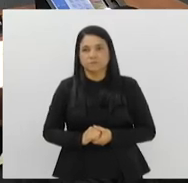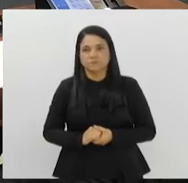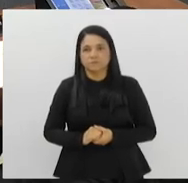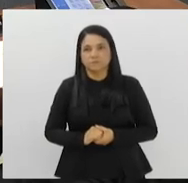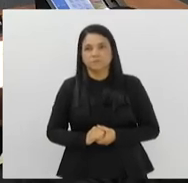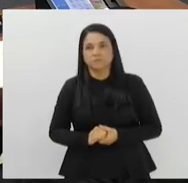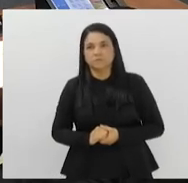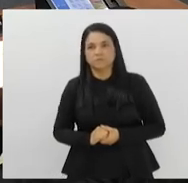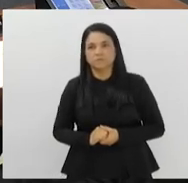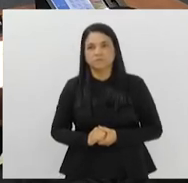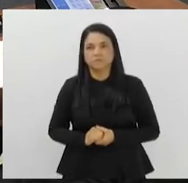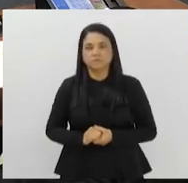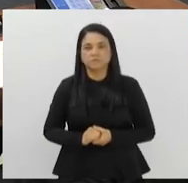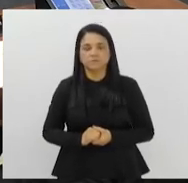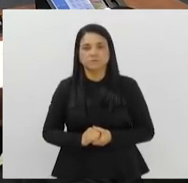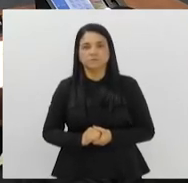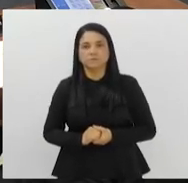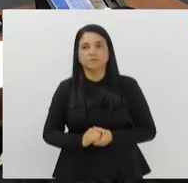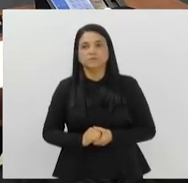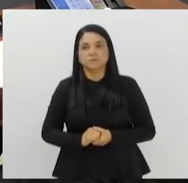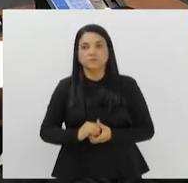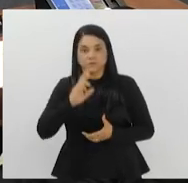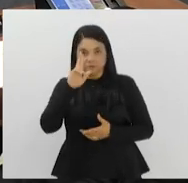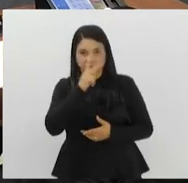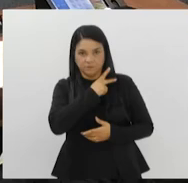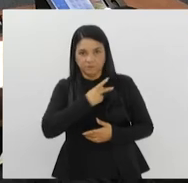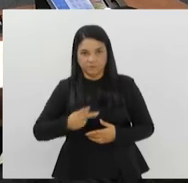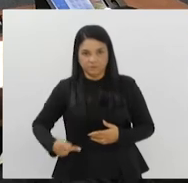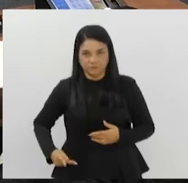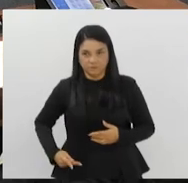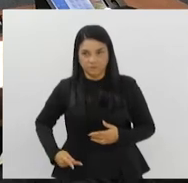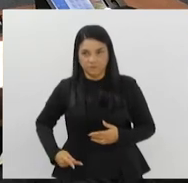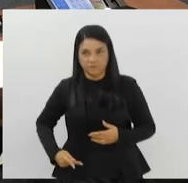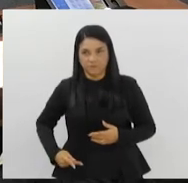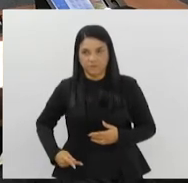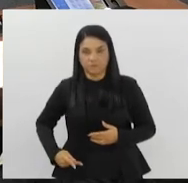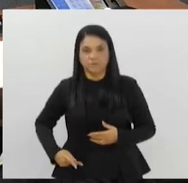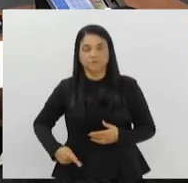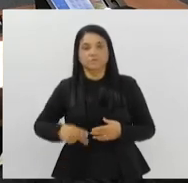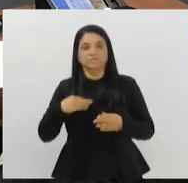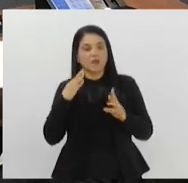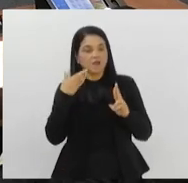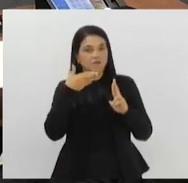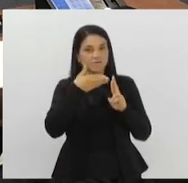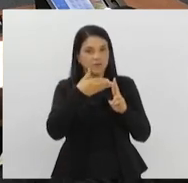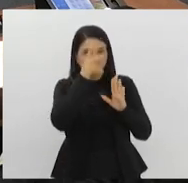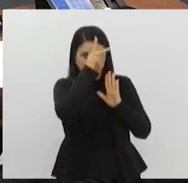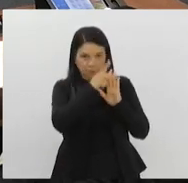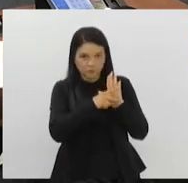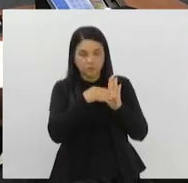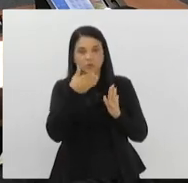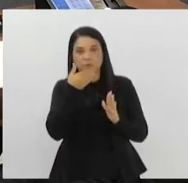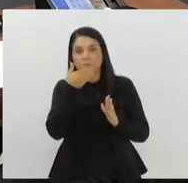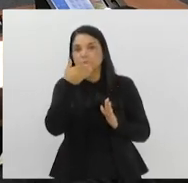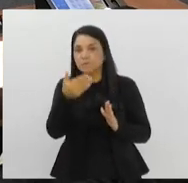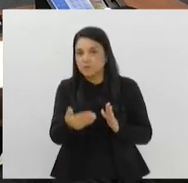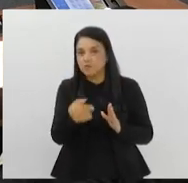Presidente. Vai. Presidente, veja só. Em relação a esse projeto, gostaria de solicitar a Vossa Excelência